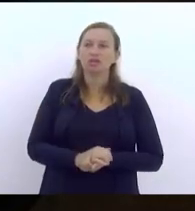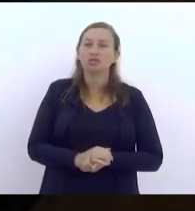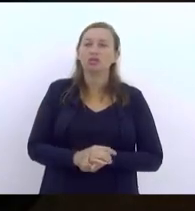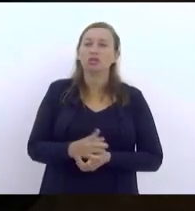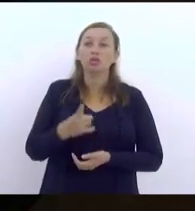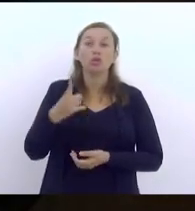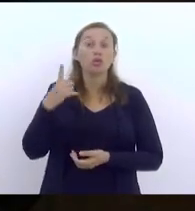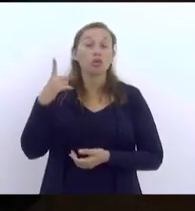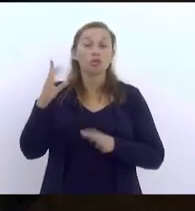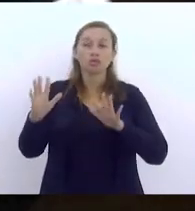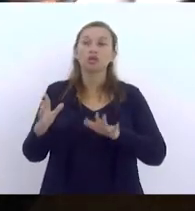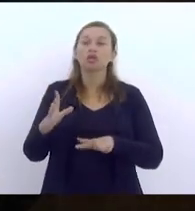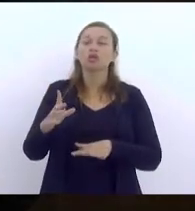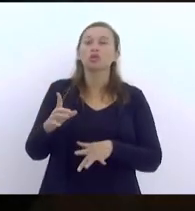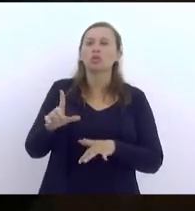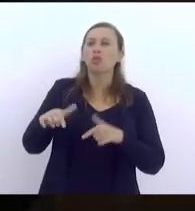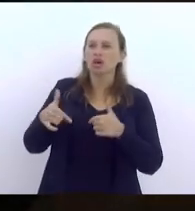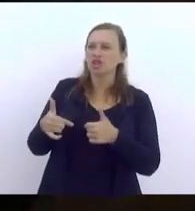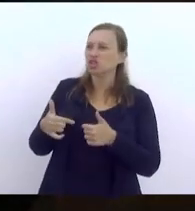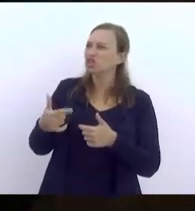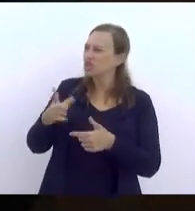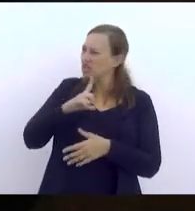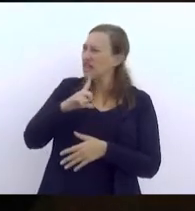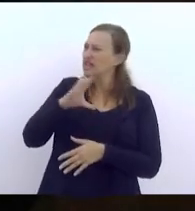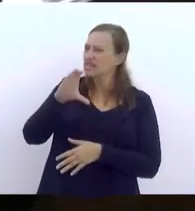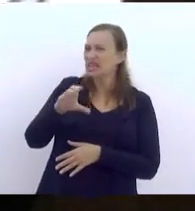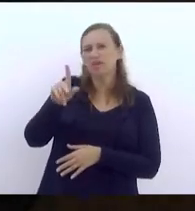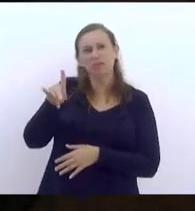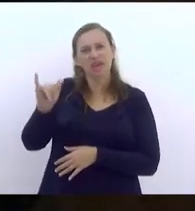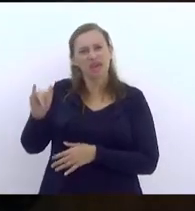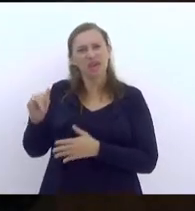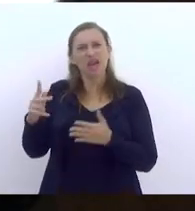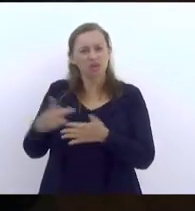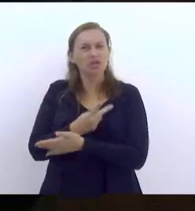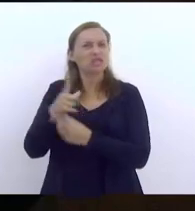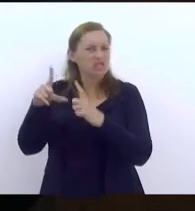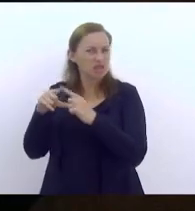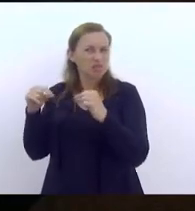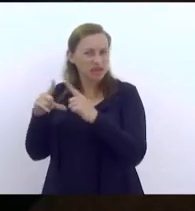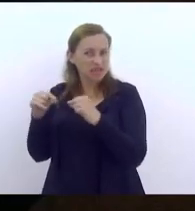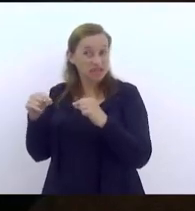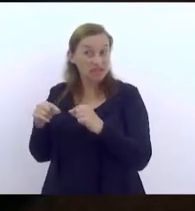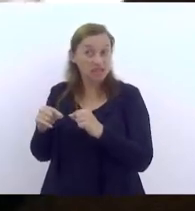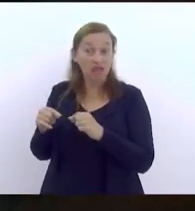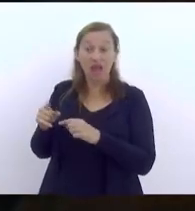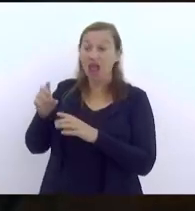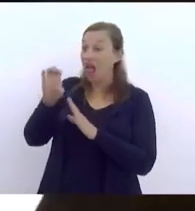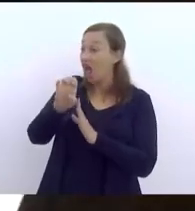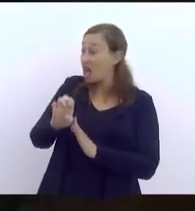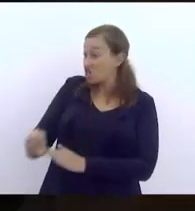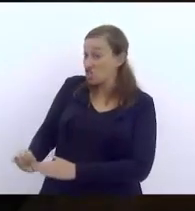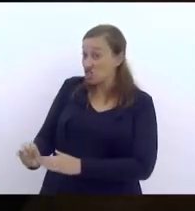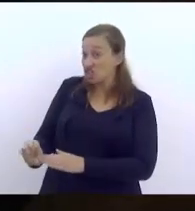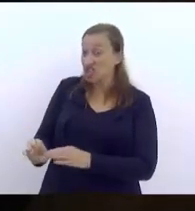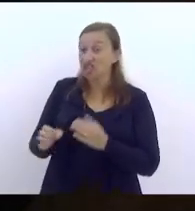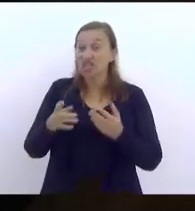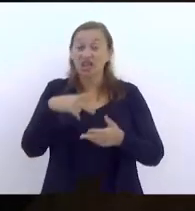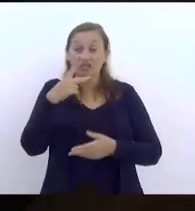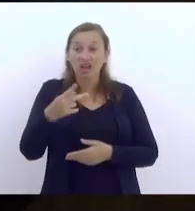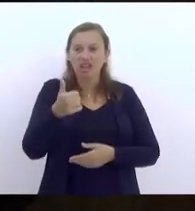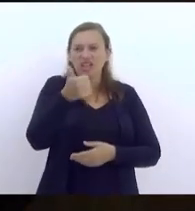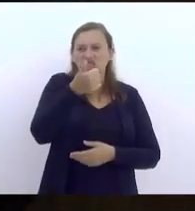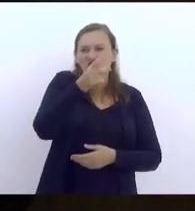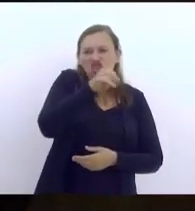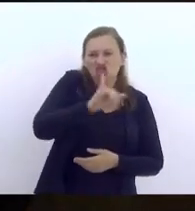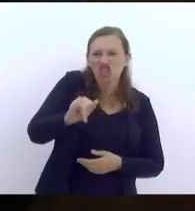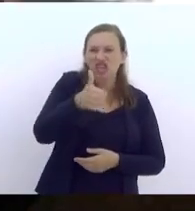Alô? Ato esse que existe uma CPI acontecendo em Brasília, onde lá a esquerda está querendo falar do dia 10 de